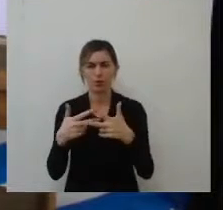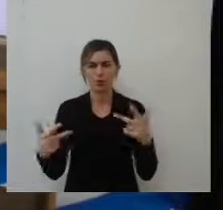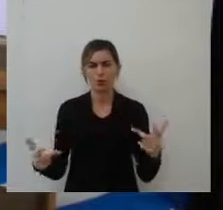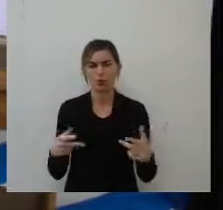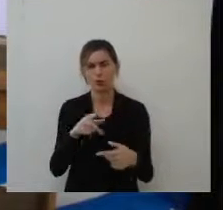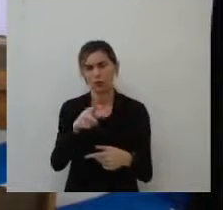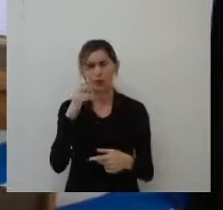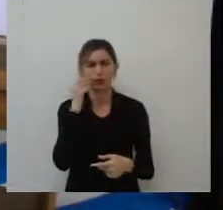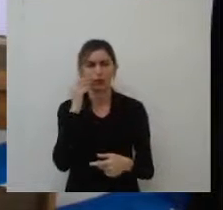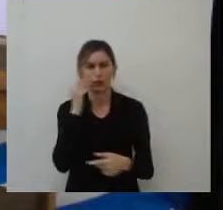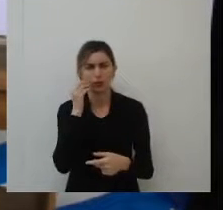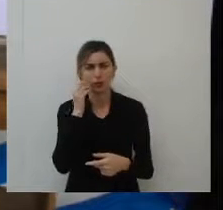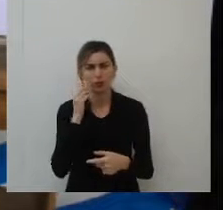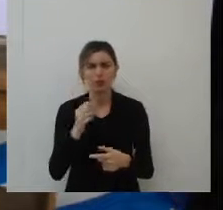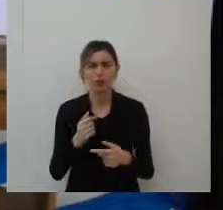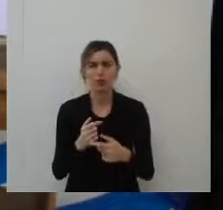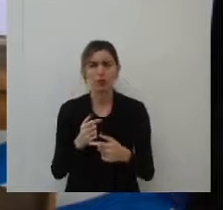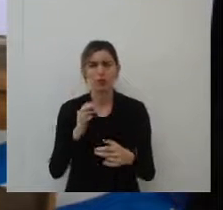para você,